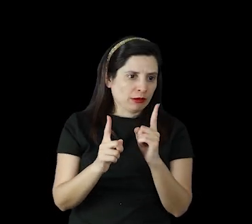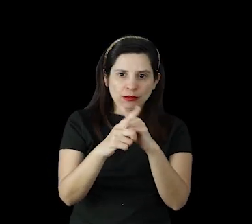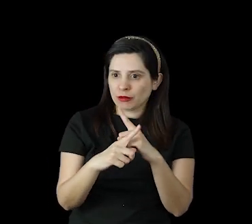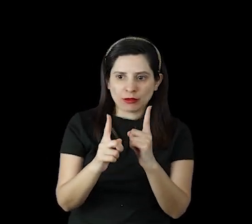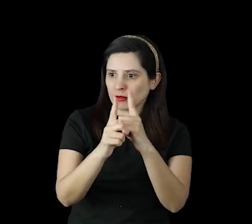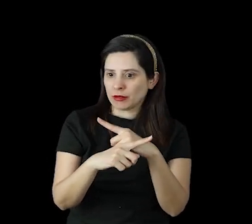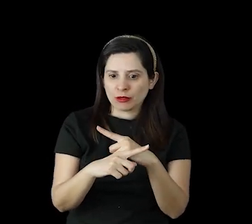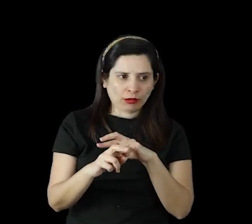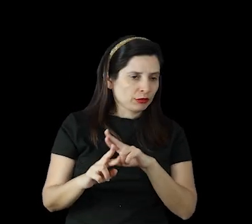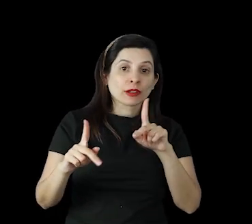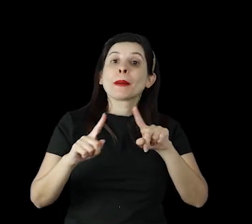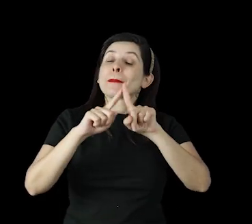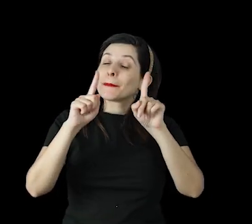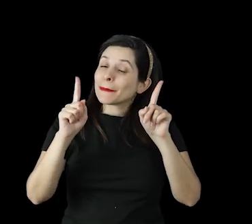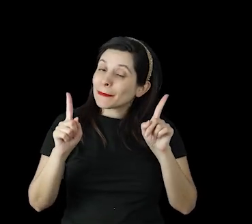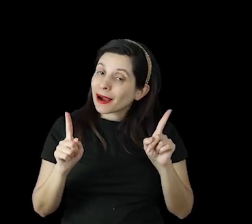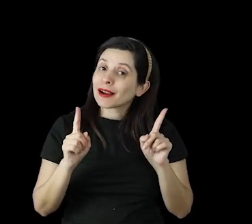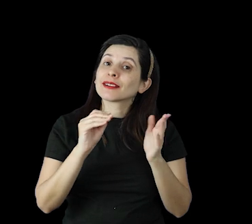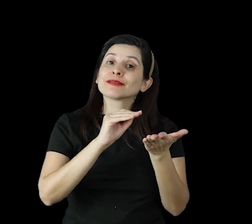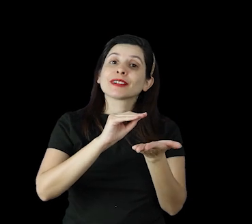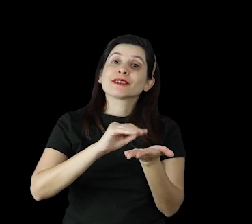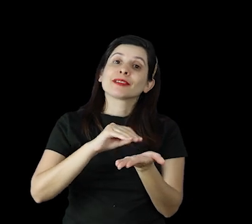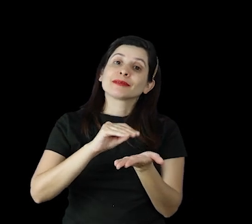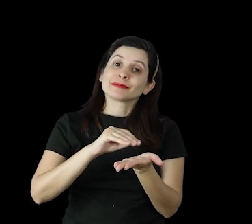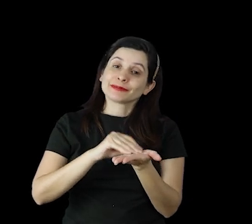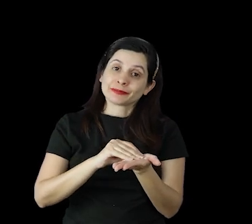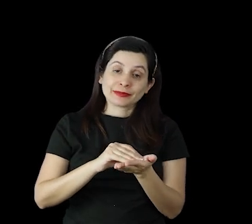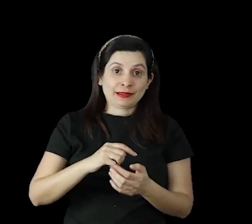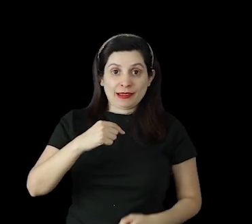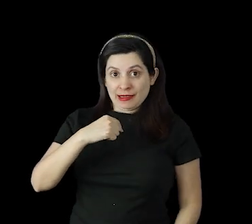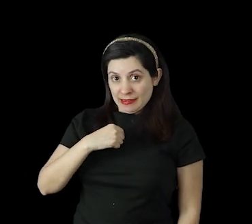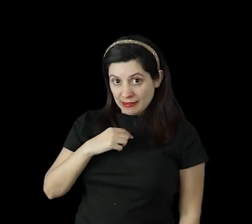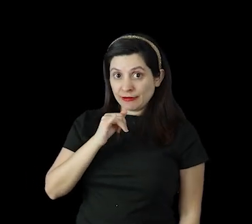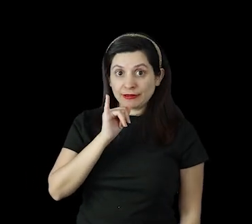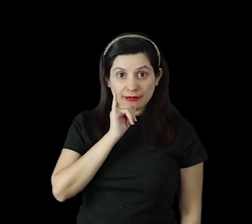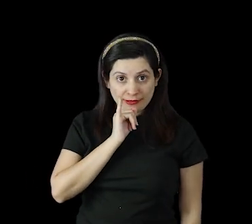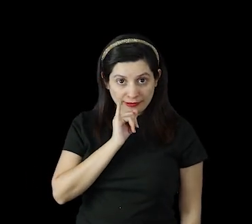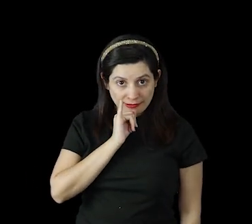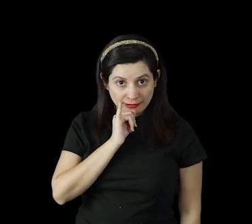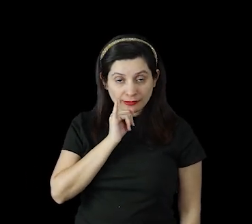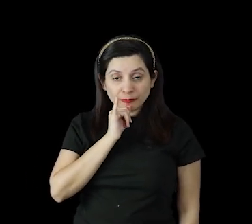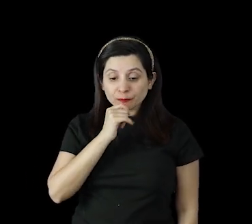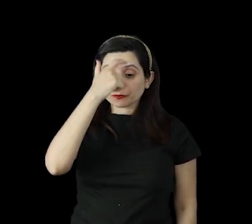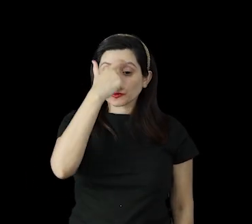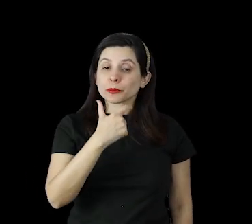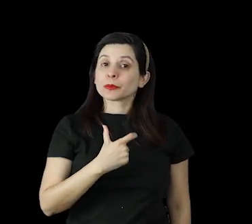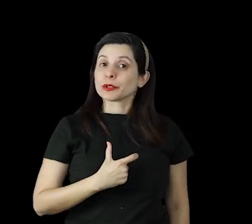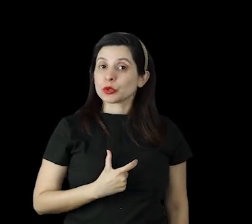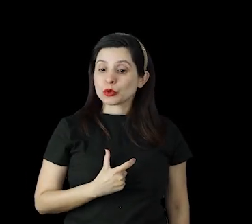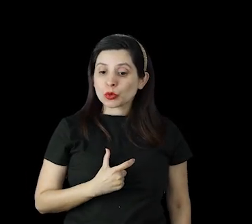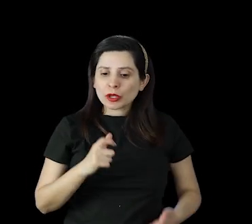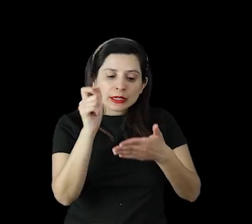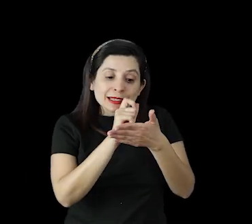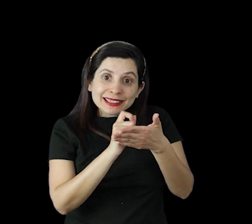são diferentes, mas vai faltar, né? Eu, por exemplo, eu sou uma pessoa que